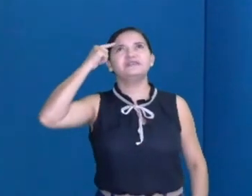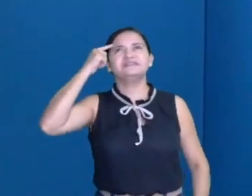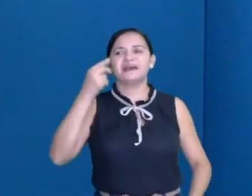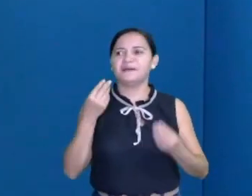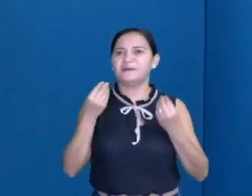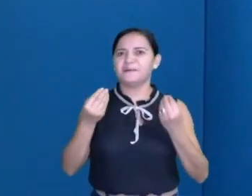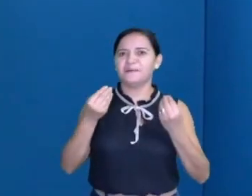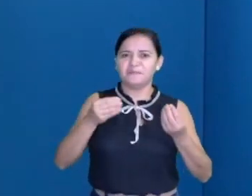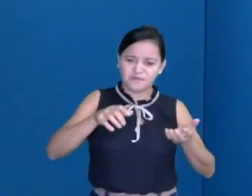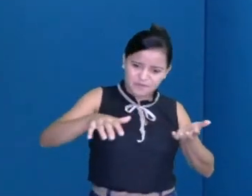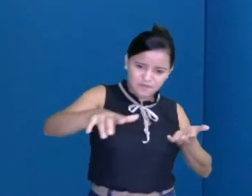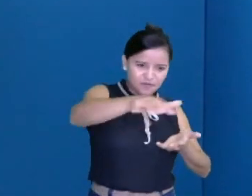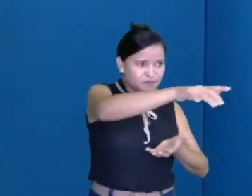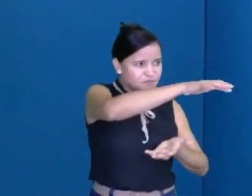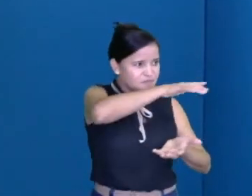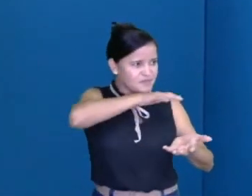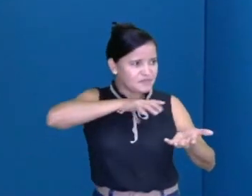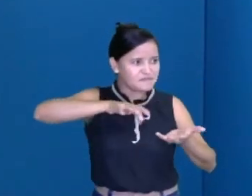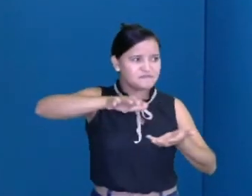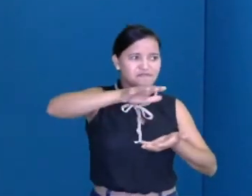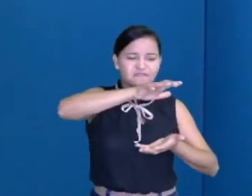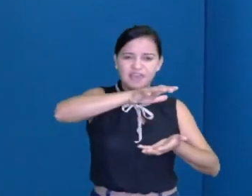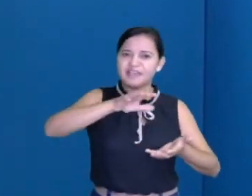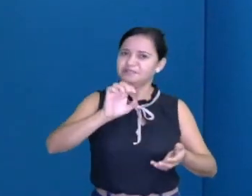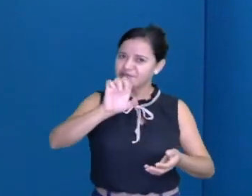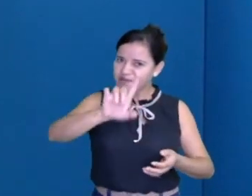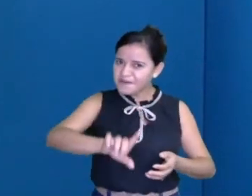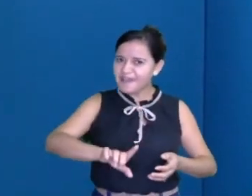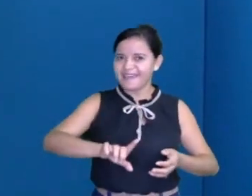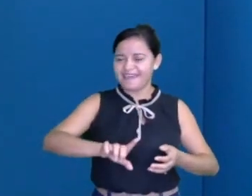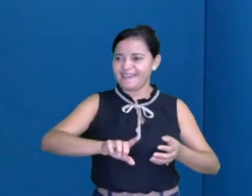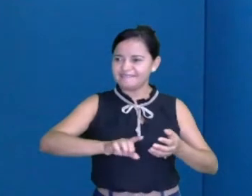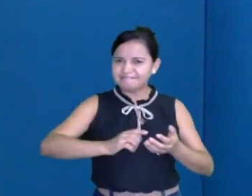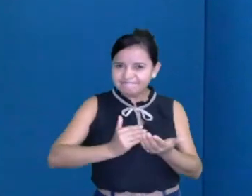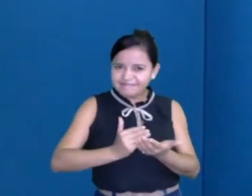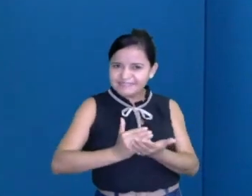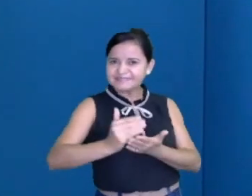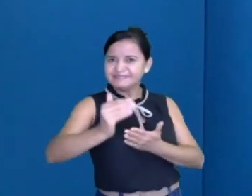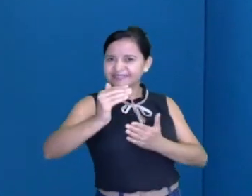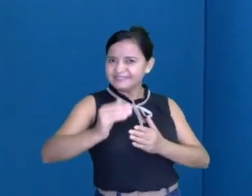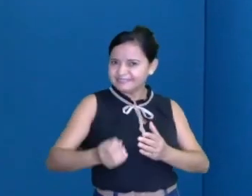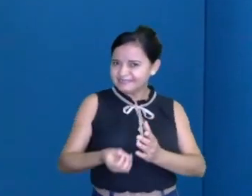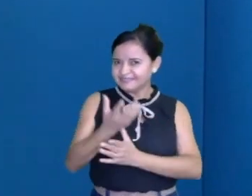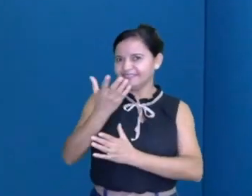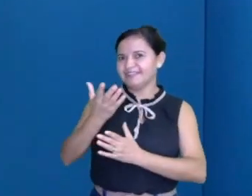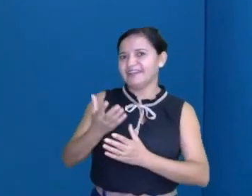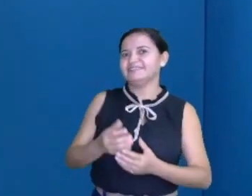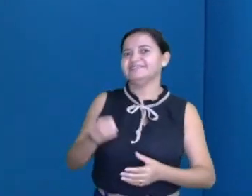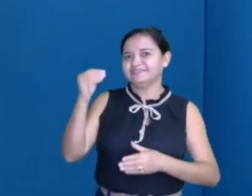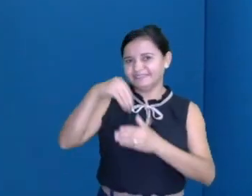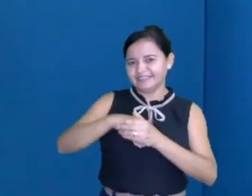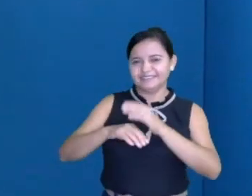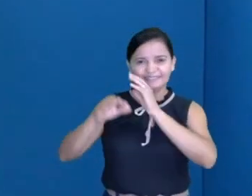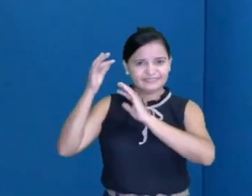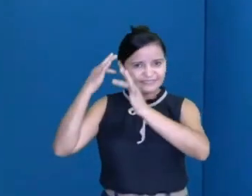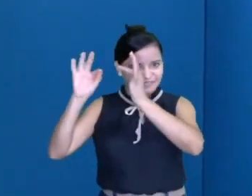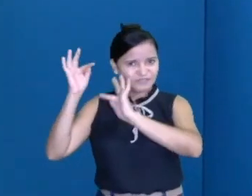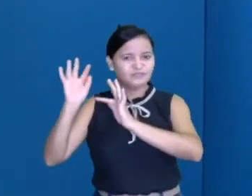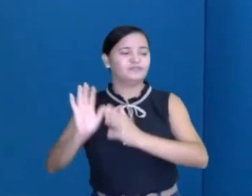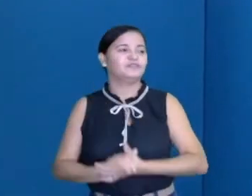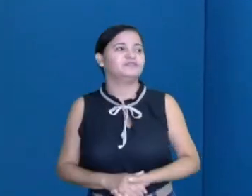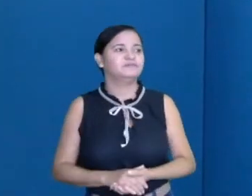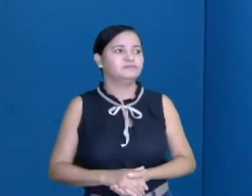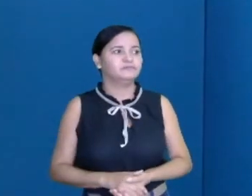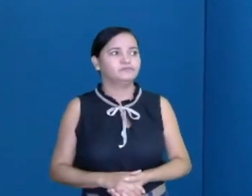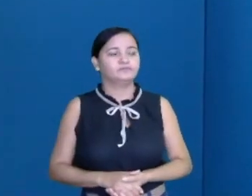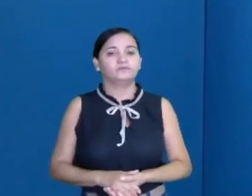universo é concebido. Como o universo ele é constituído, como o universo ele é construído dentro dessa perspectiva filosófica.